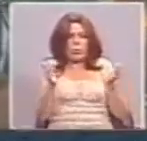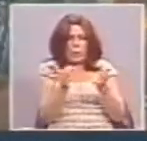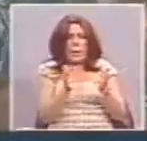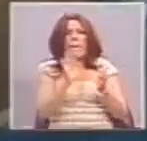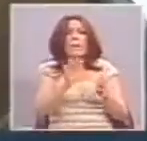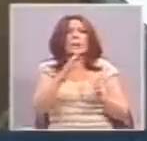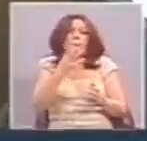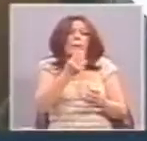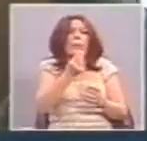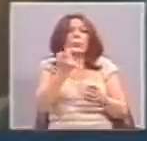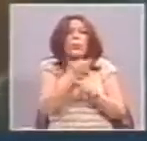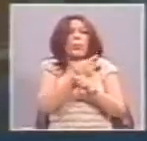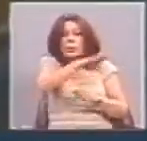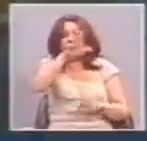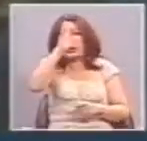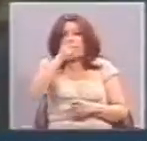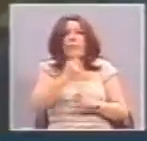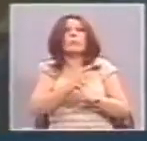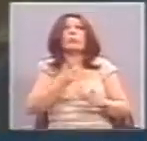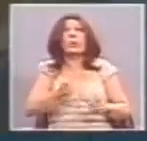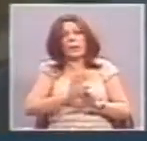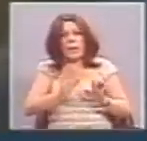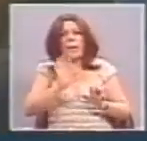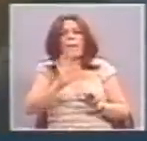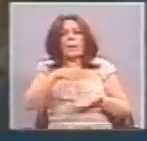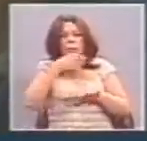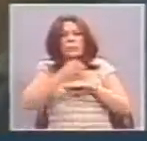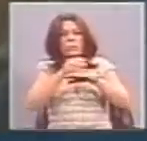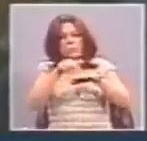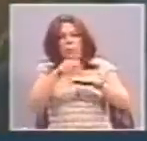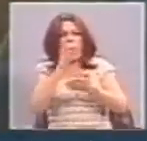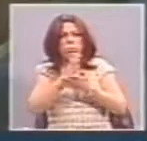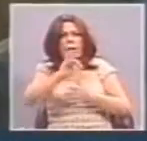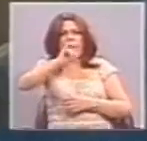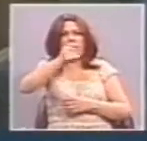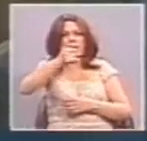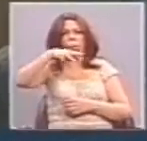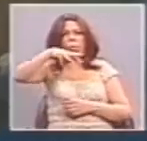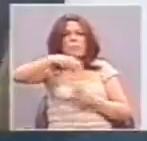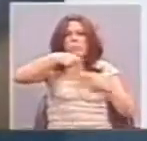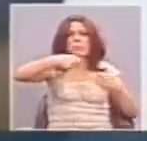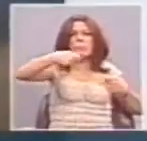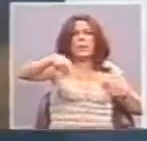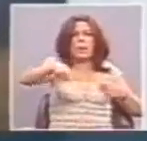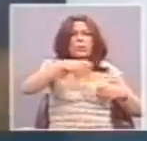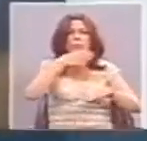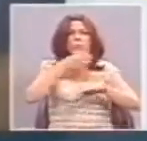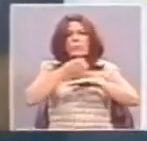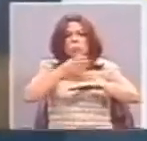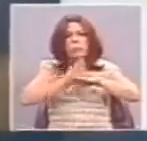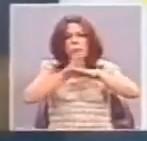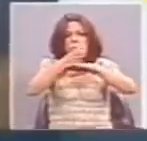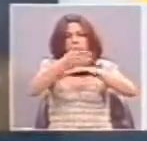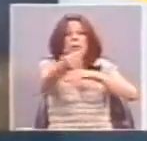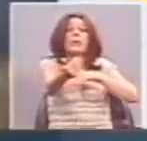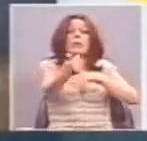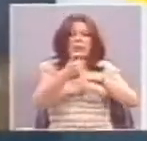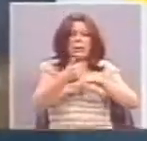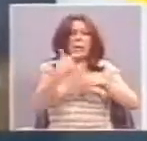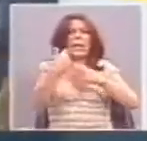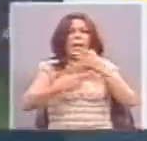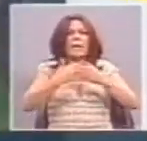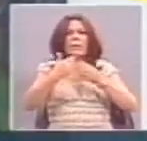poucas certezas. A embarcação Carlos e Gaspar não vai além das 25 milhas da costa e ao longo dos anos esta vem cada vez mais